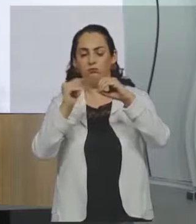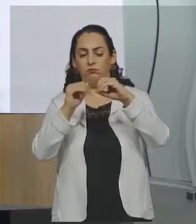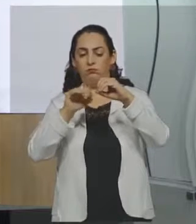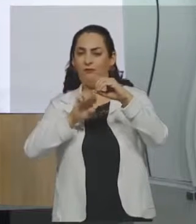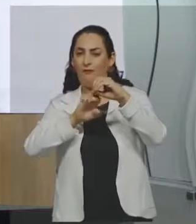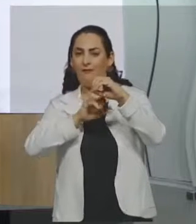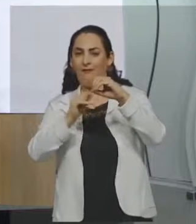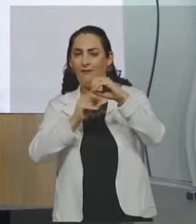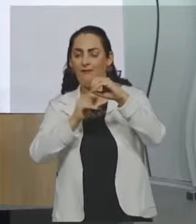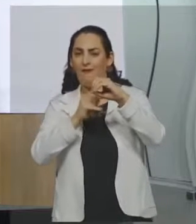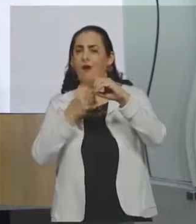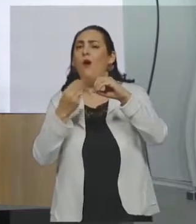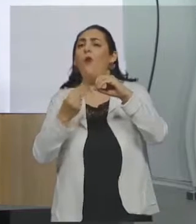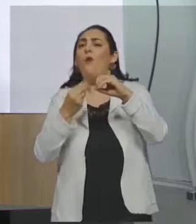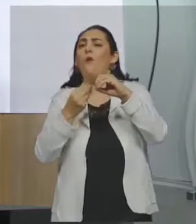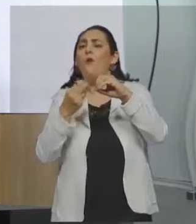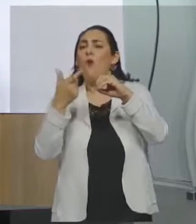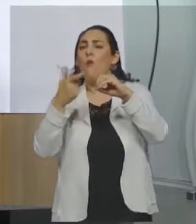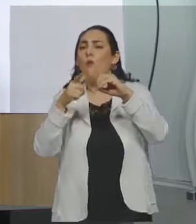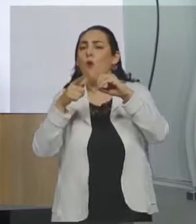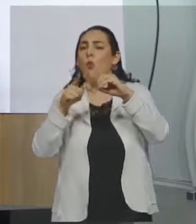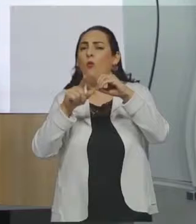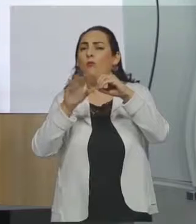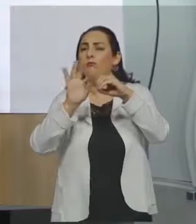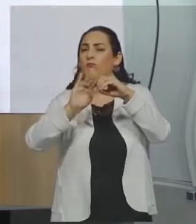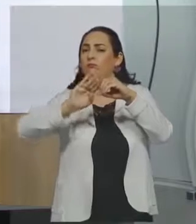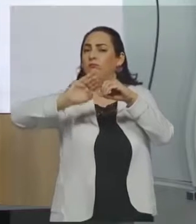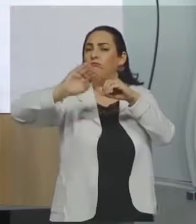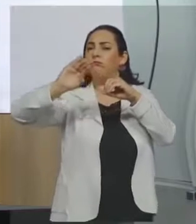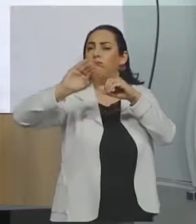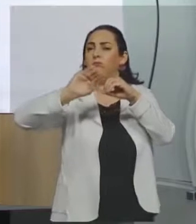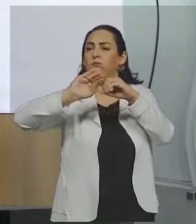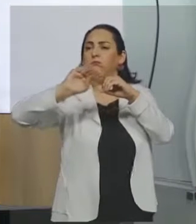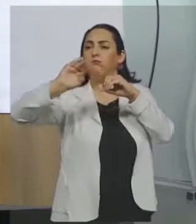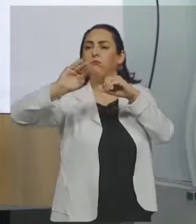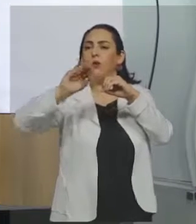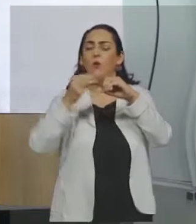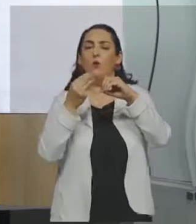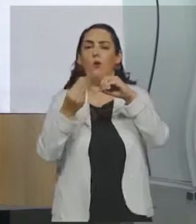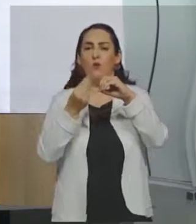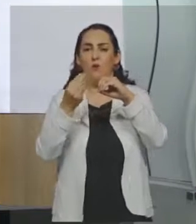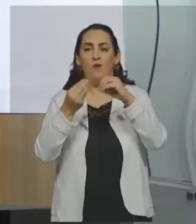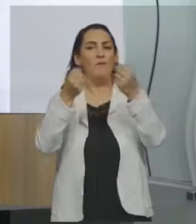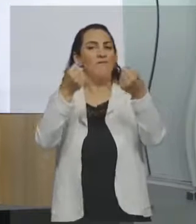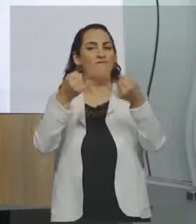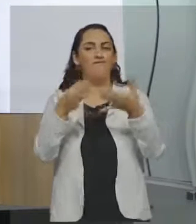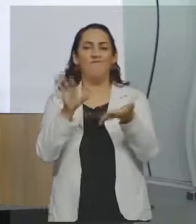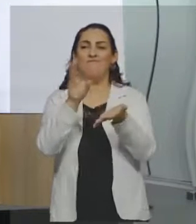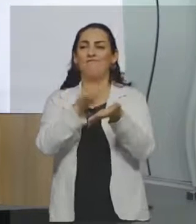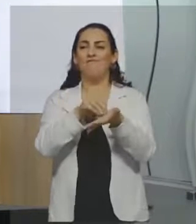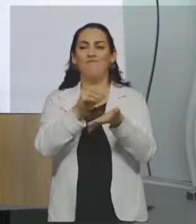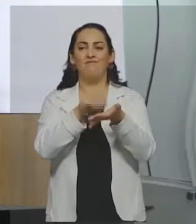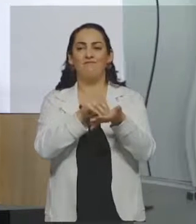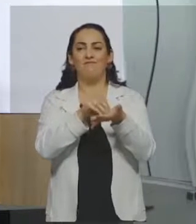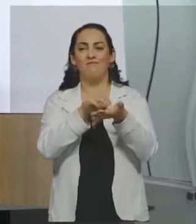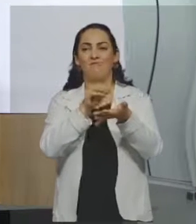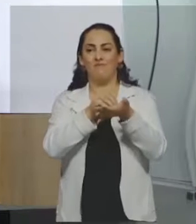elétron não sofria repulsão dentro do próprio átomo? Então essa era uma explicação que Thomson não